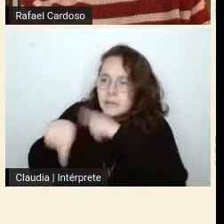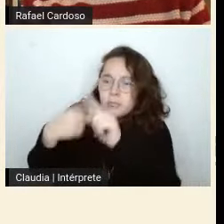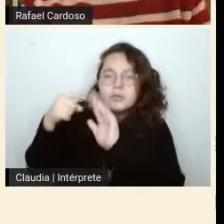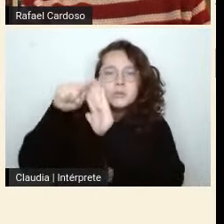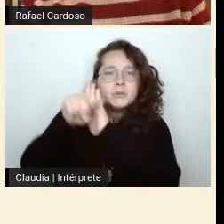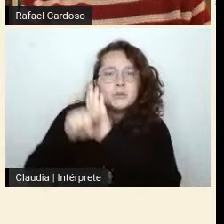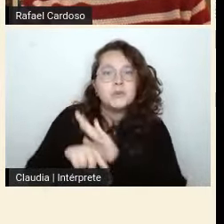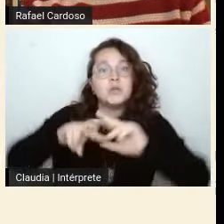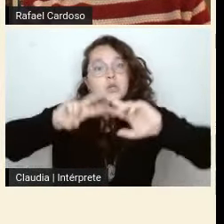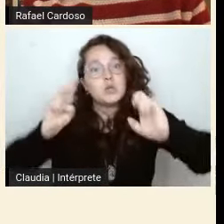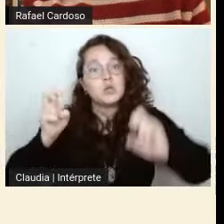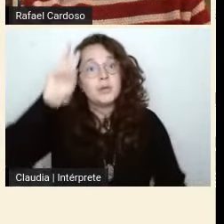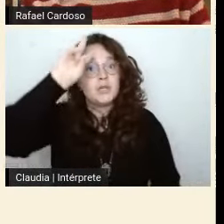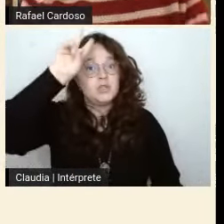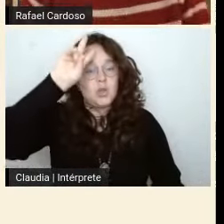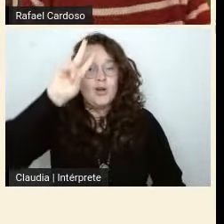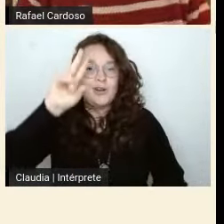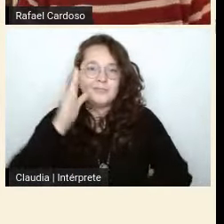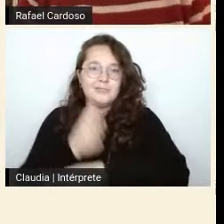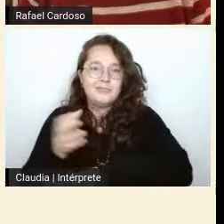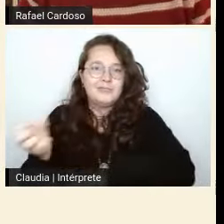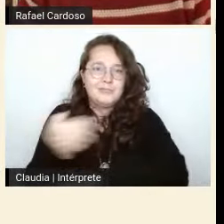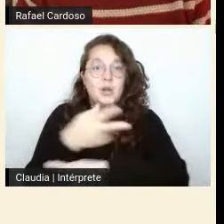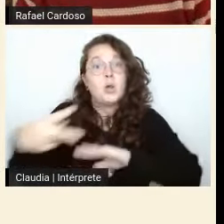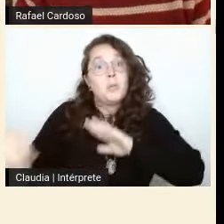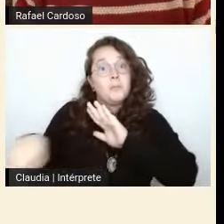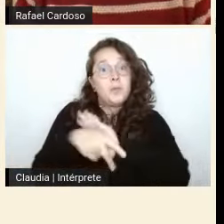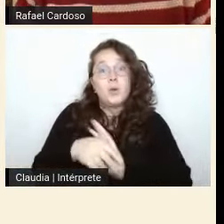história do modernismo brasileiro de Mário da Silva Brito.